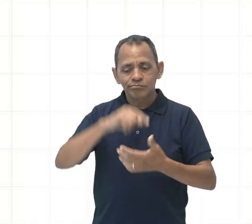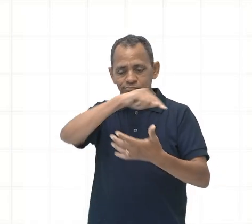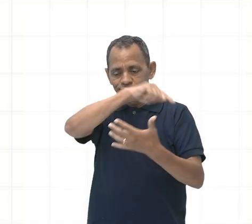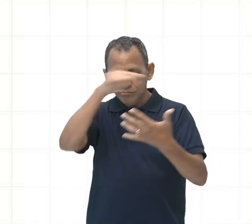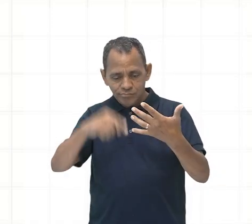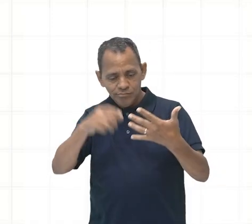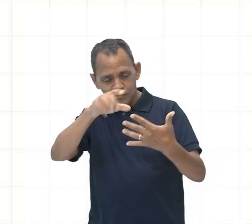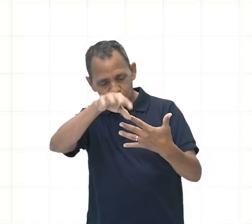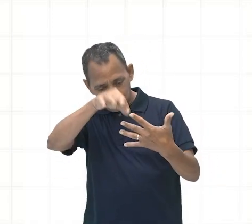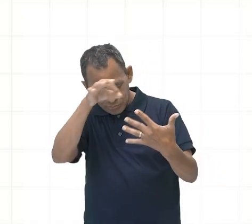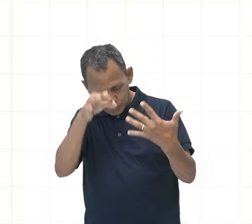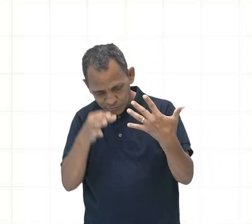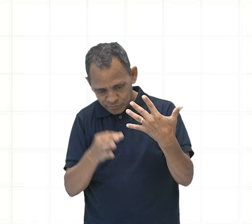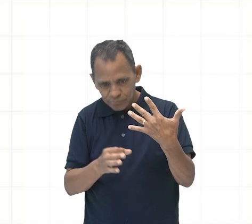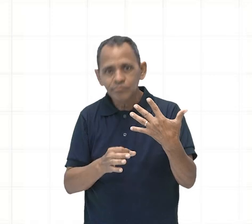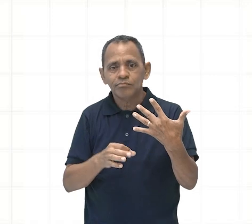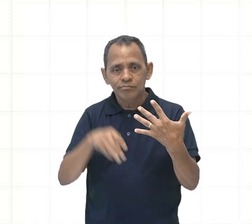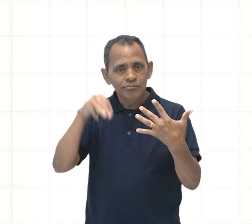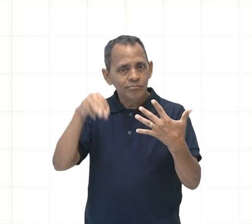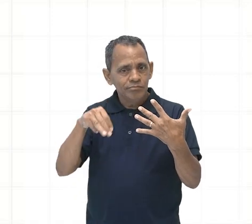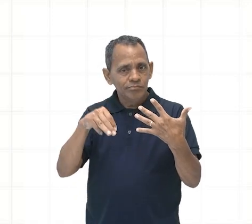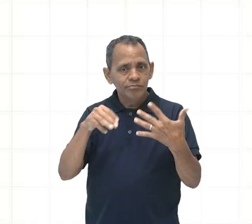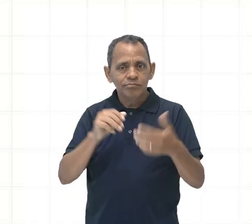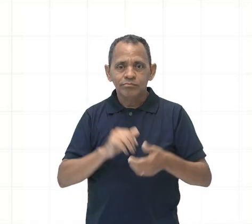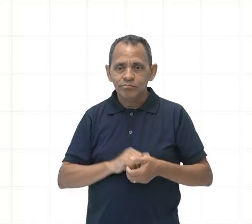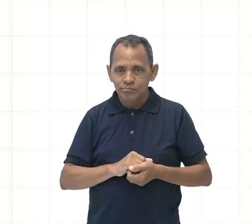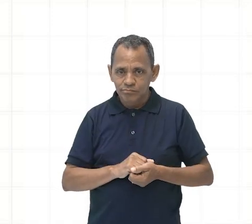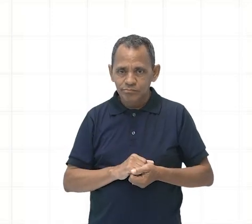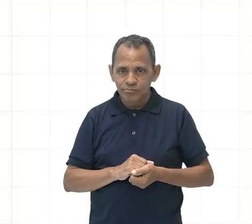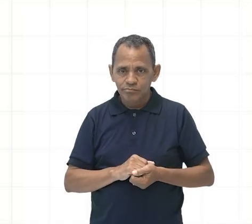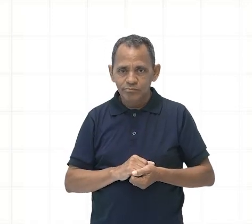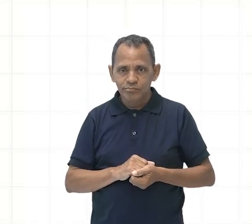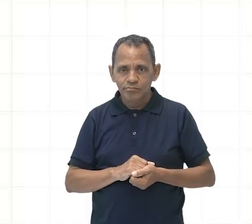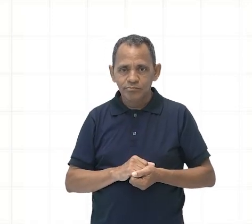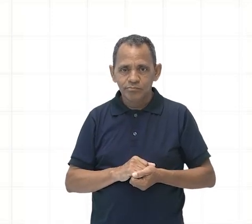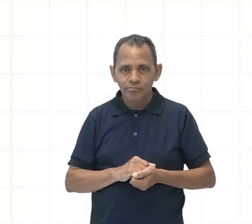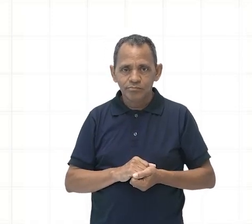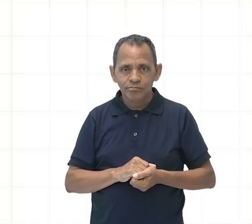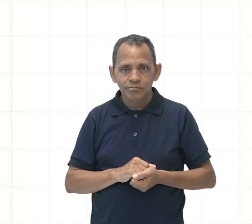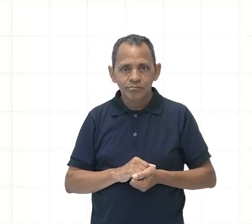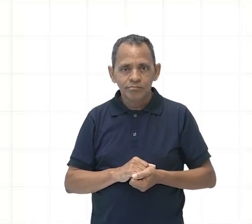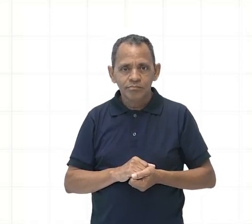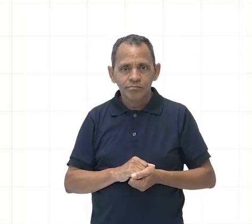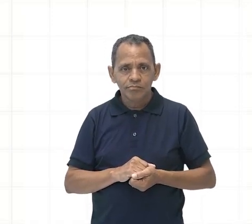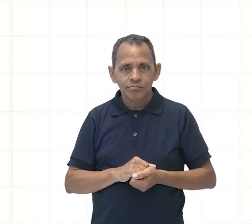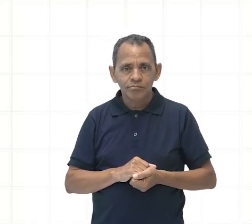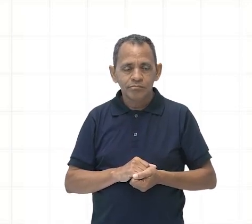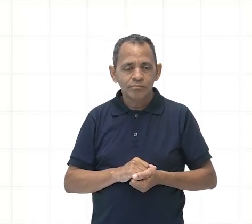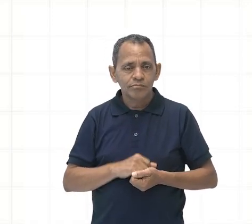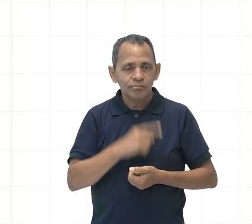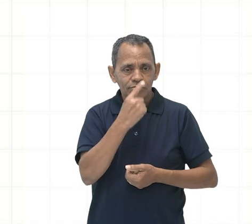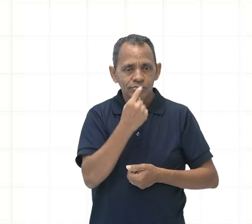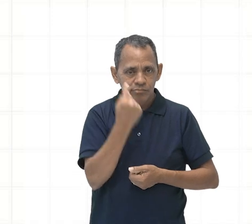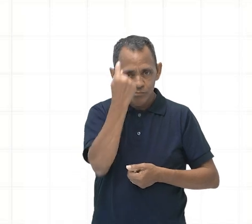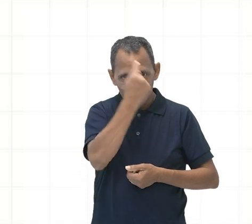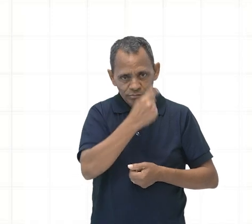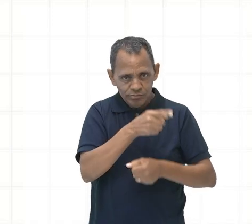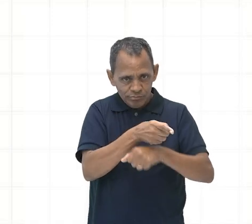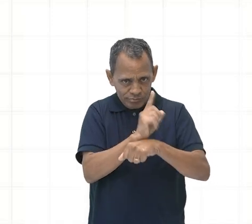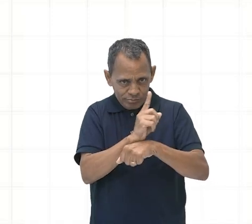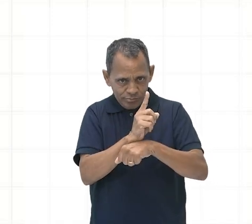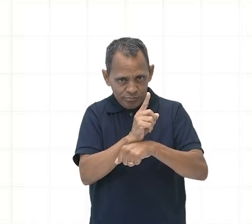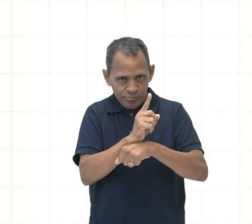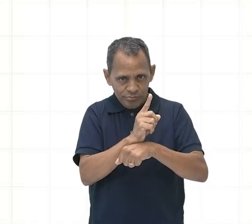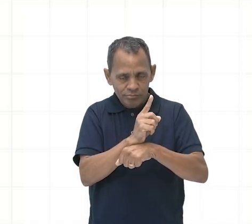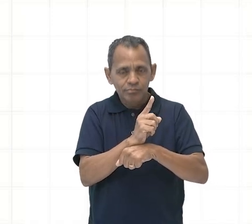alternativas estão em minutos. 1 hora e o tempo em minuto. O restante do tempo em